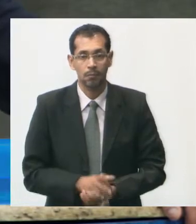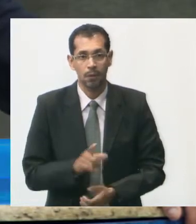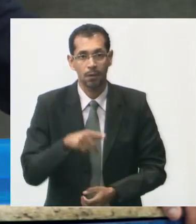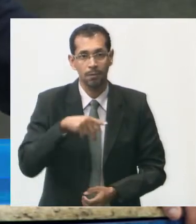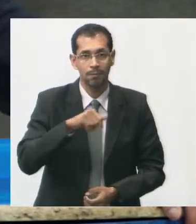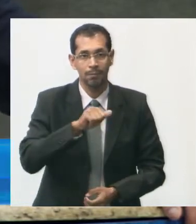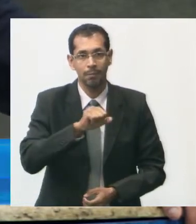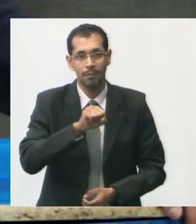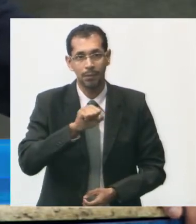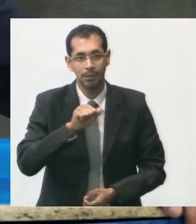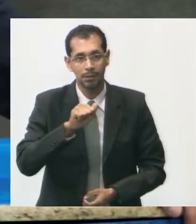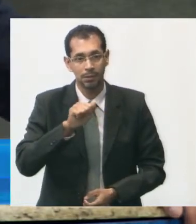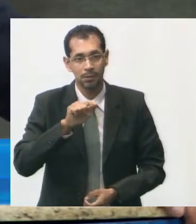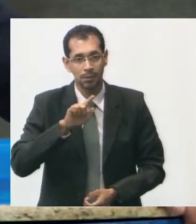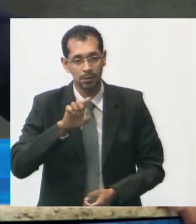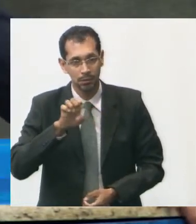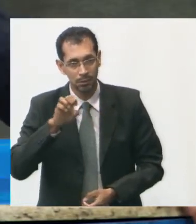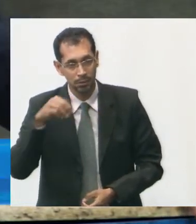Ayrton Senna,